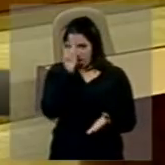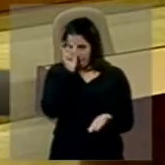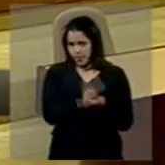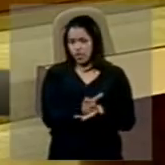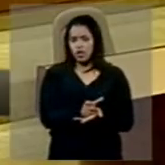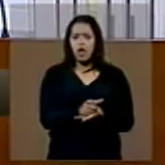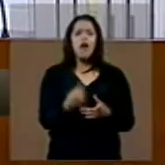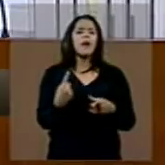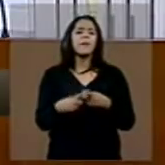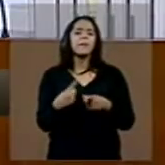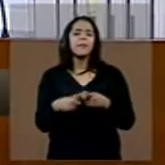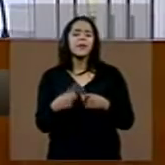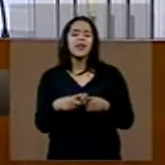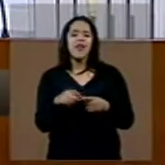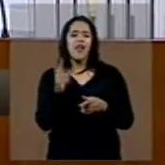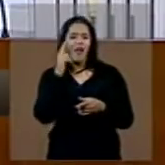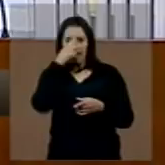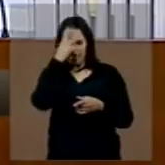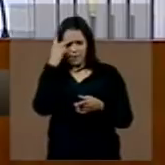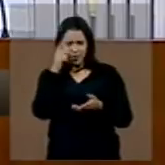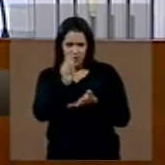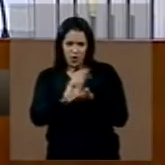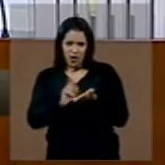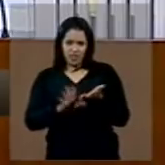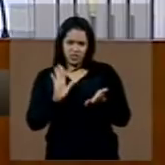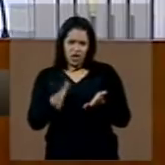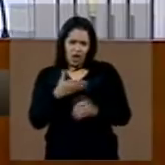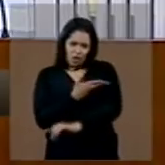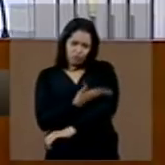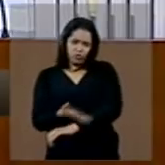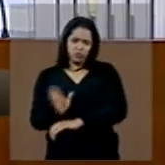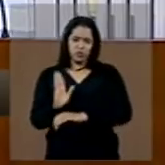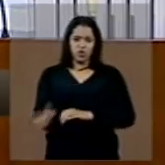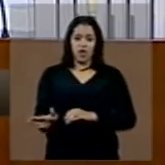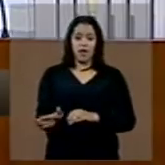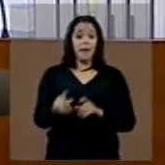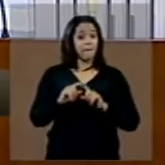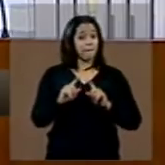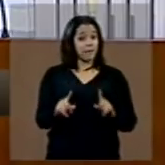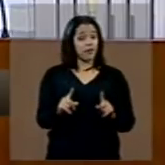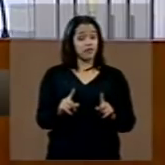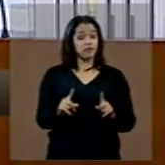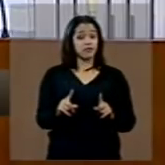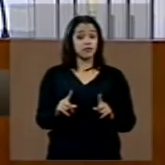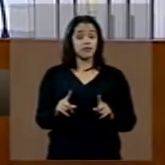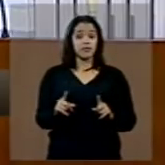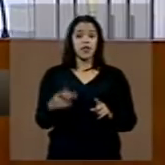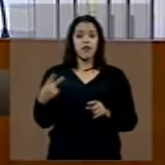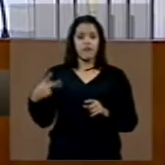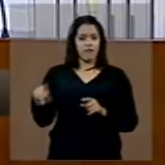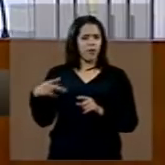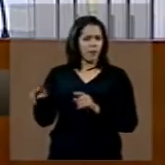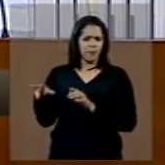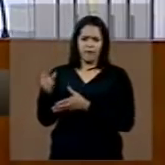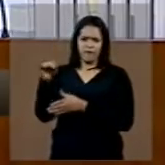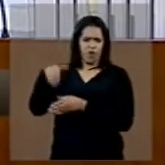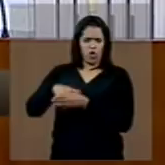que Sua Excelência, o eminente relator, sempre tem esse costume de fixar uma tese, mas nós não estamos dele, realmente mas, no feito. Mas, sabe, até